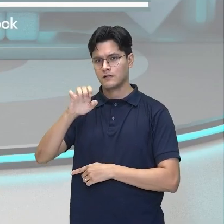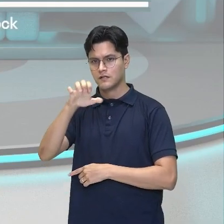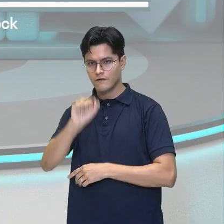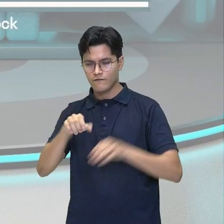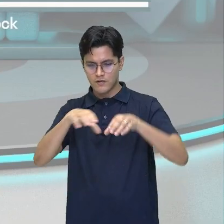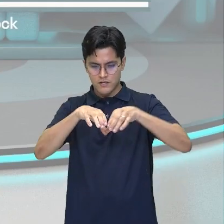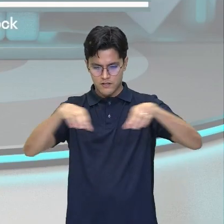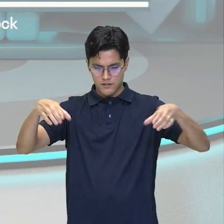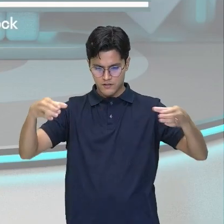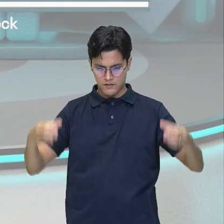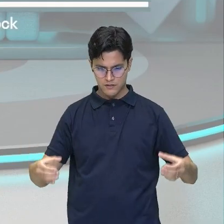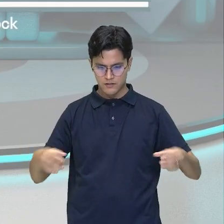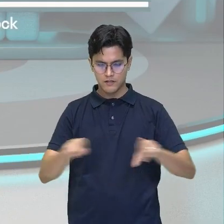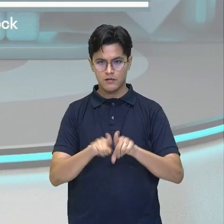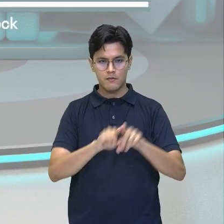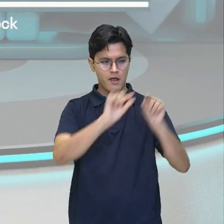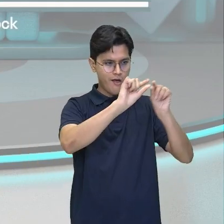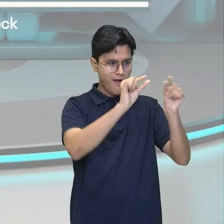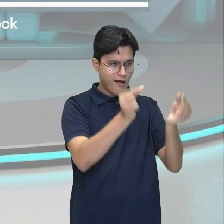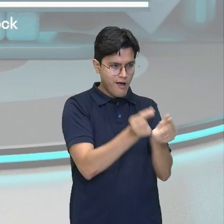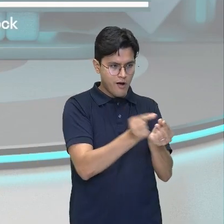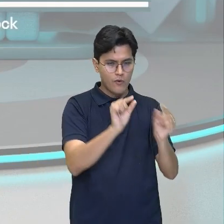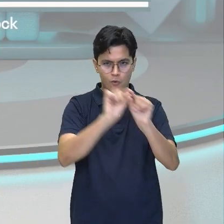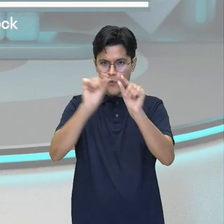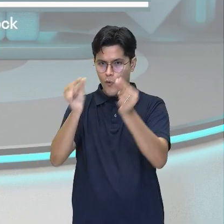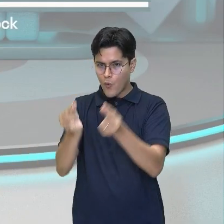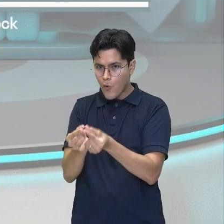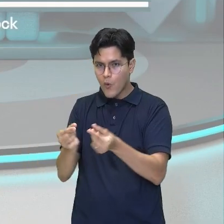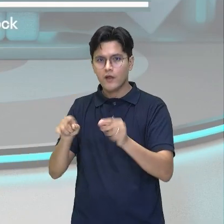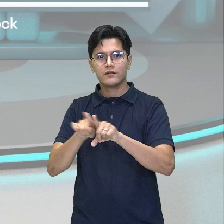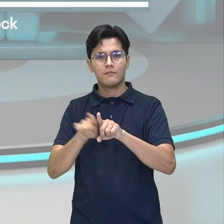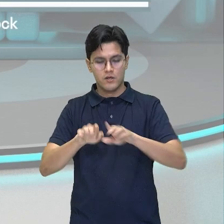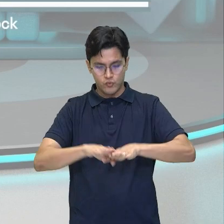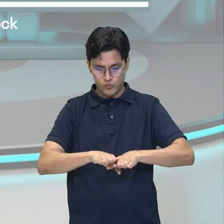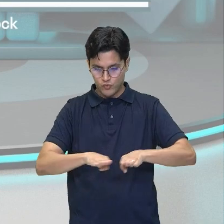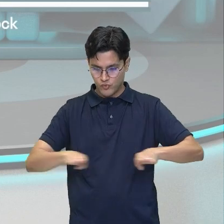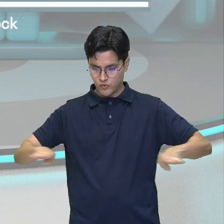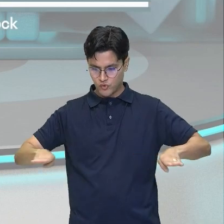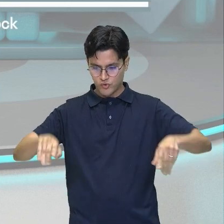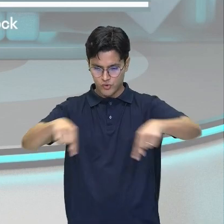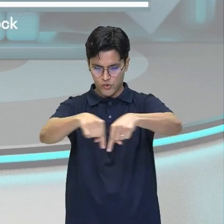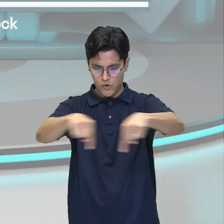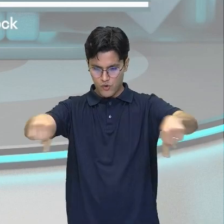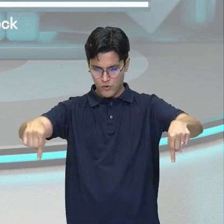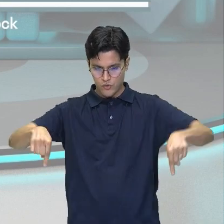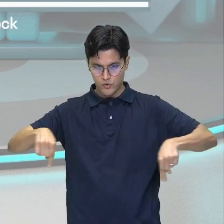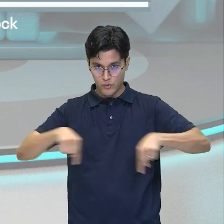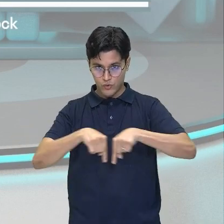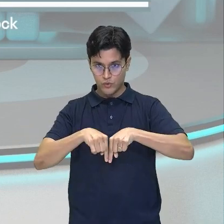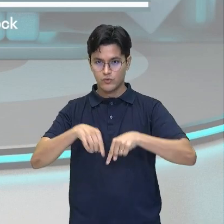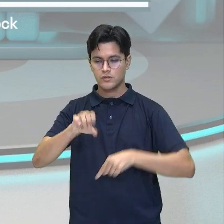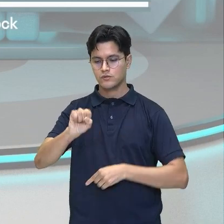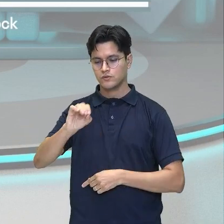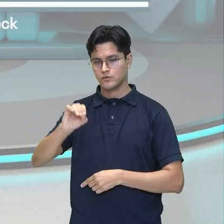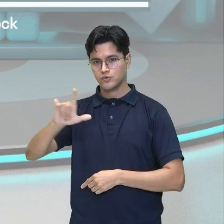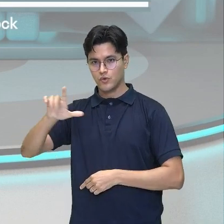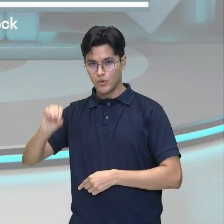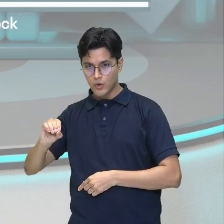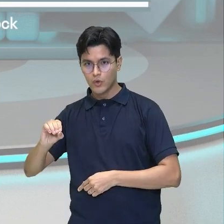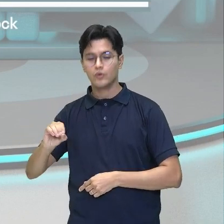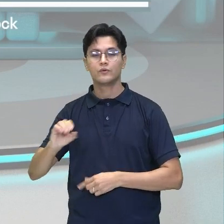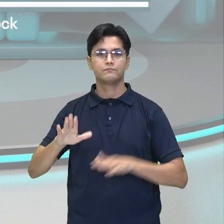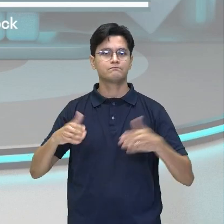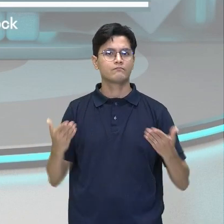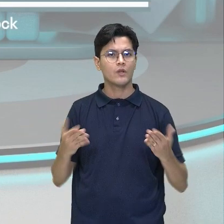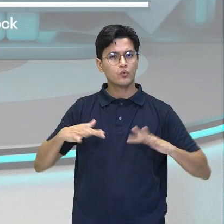o solo também. São aparelhos ali que são utilizados dentro da ginástica artística. E todo movimento que é feito dentro